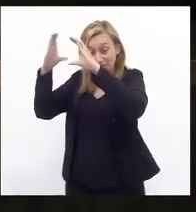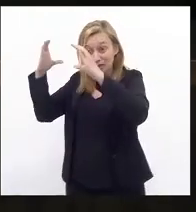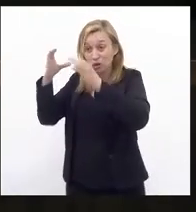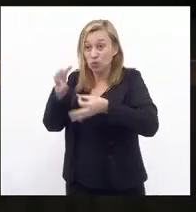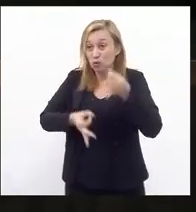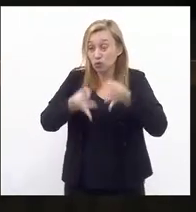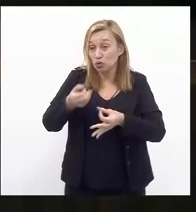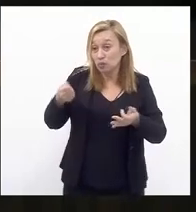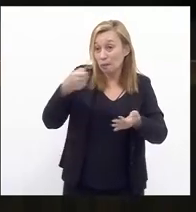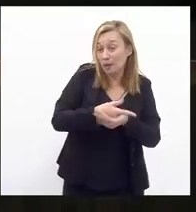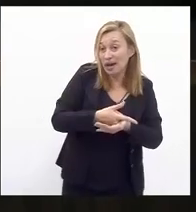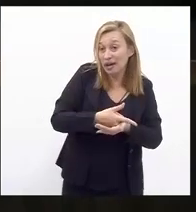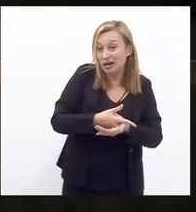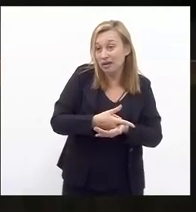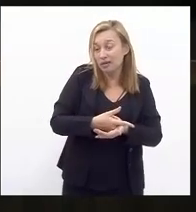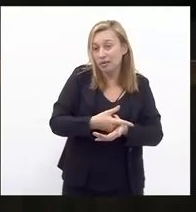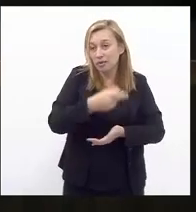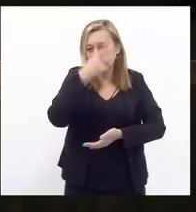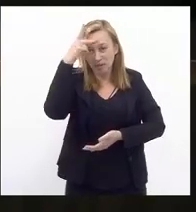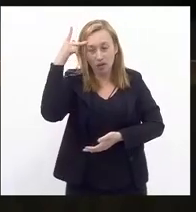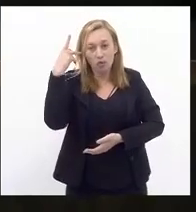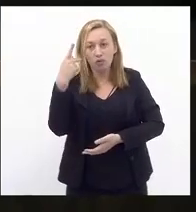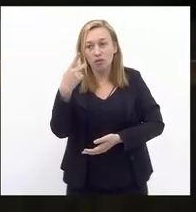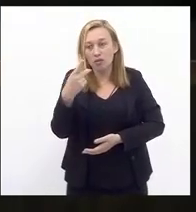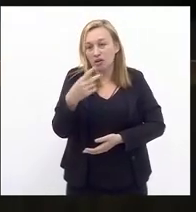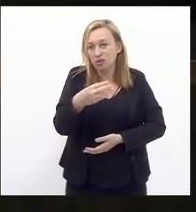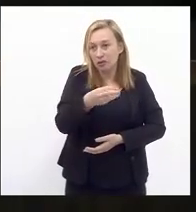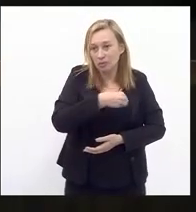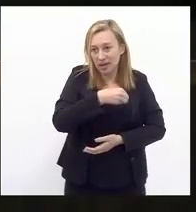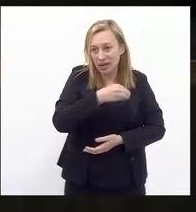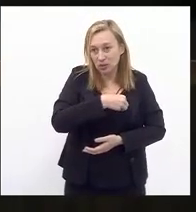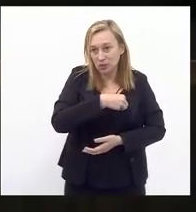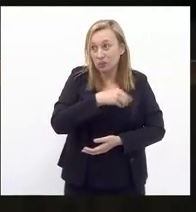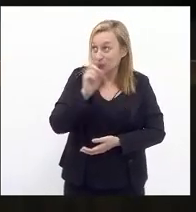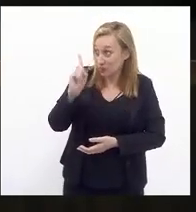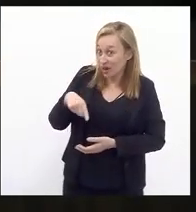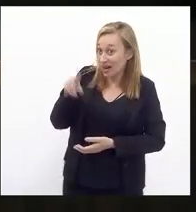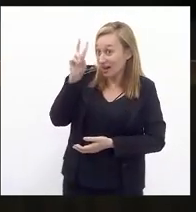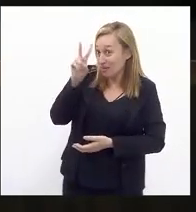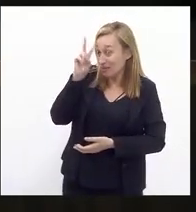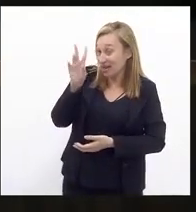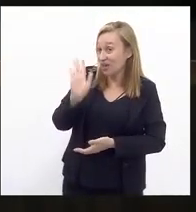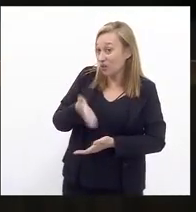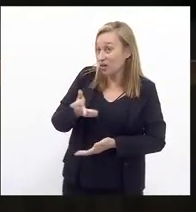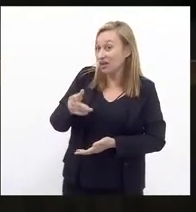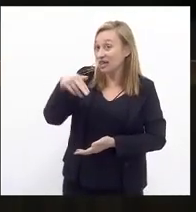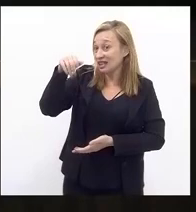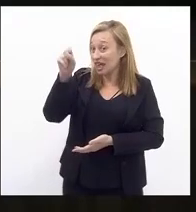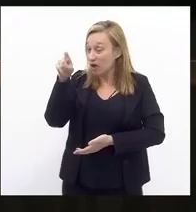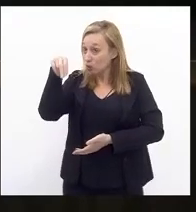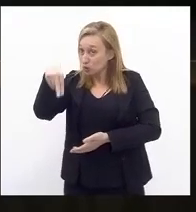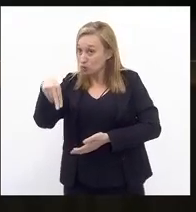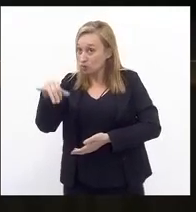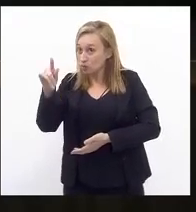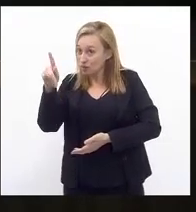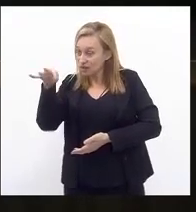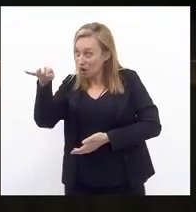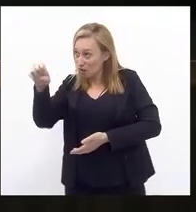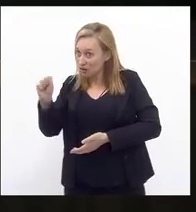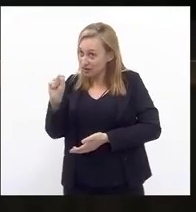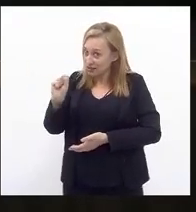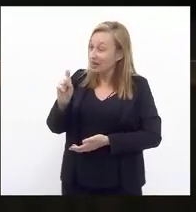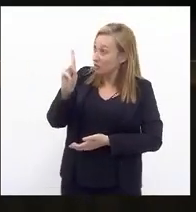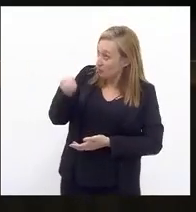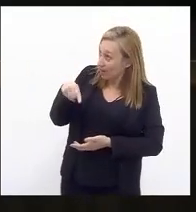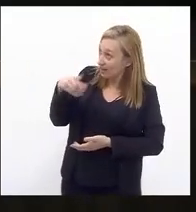Paga pelo pecador que é isso bebê agora do Norte Nelson Gonçalves é isso